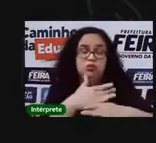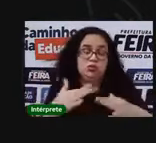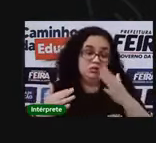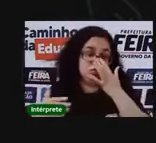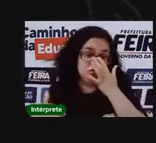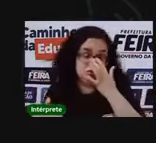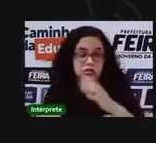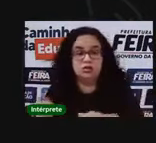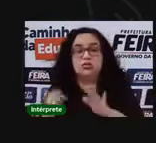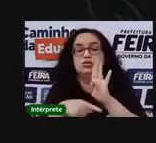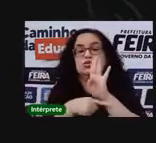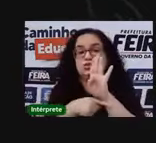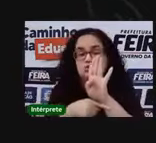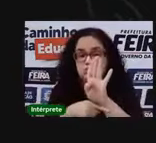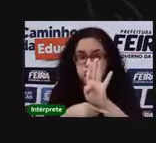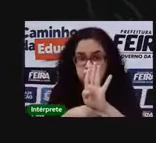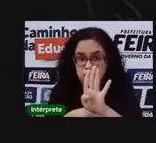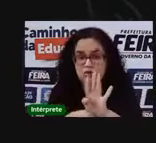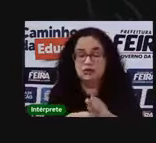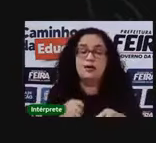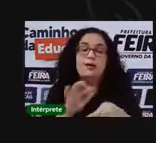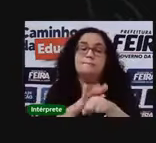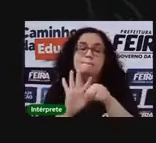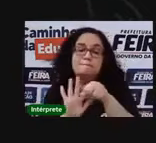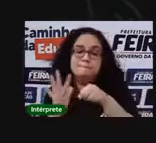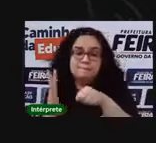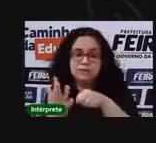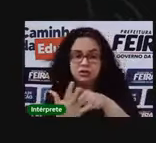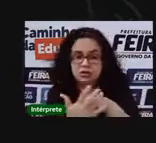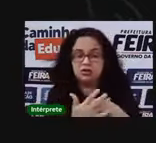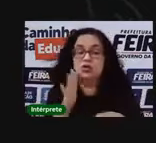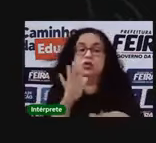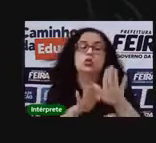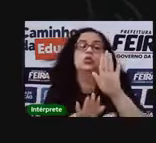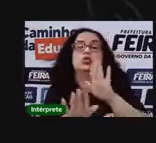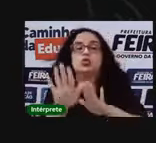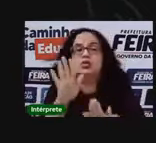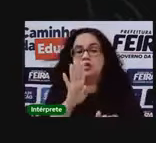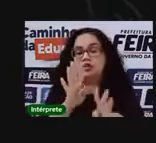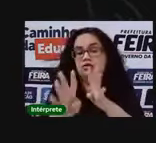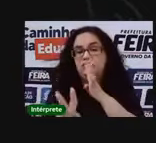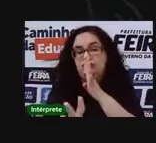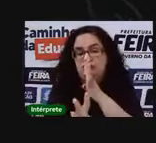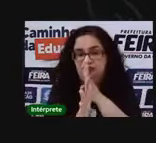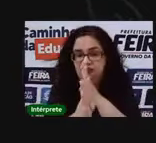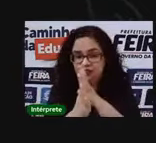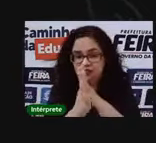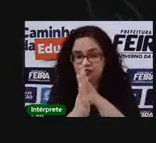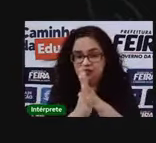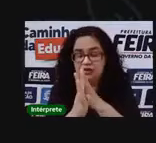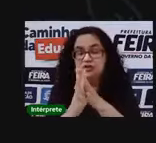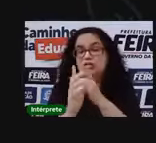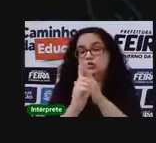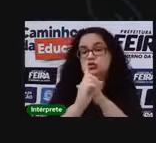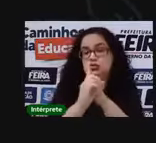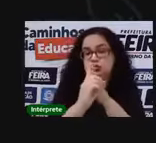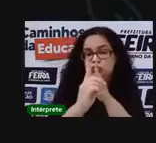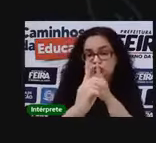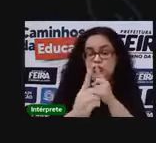grande solidariedade para a pandemia agora. O cuidado de estar numa fila e ficar com a distância